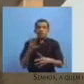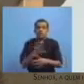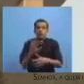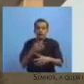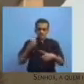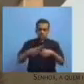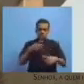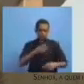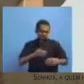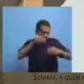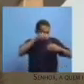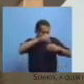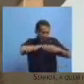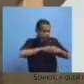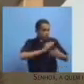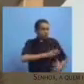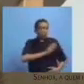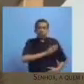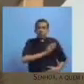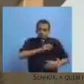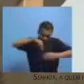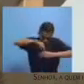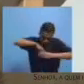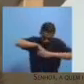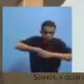nosso problema é o que está lá dentro, é o que está lá na nossa base, é o que está nas nossas raízes.